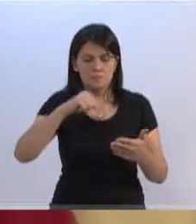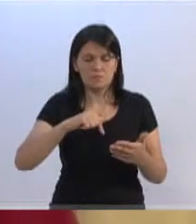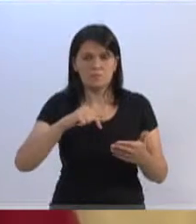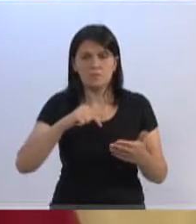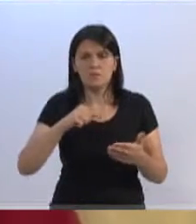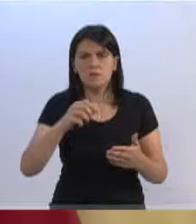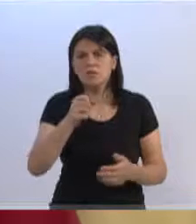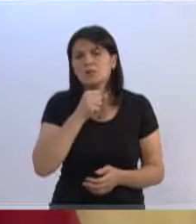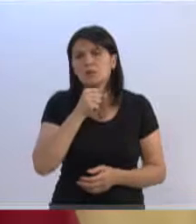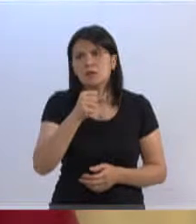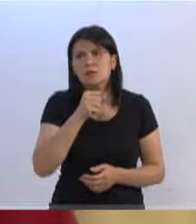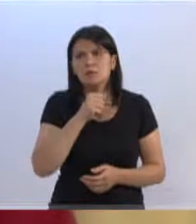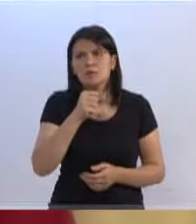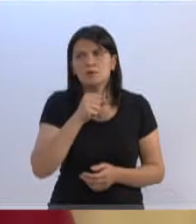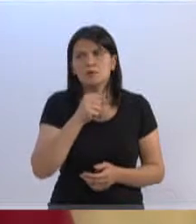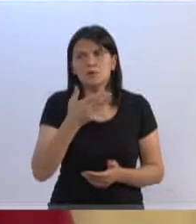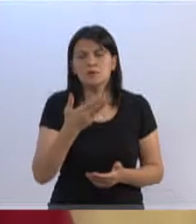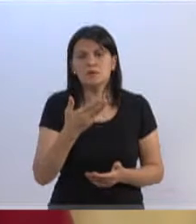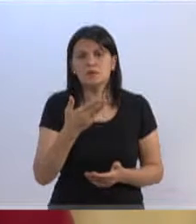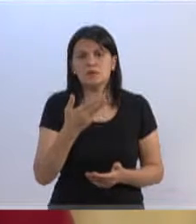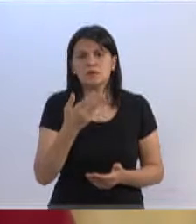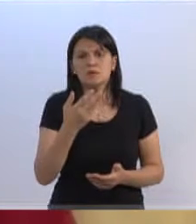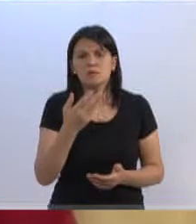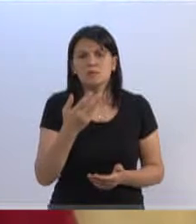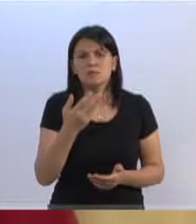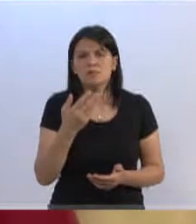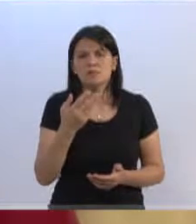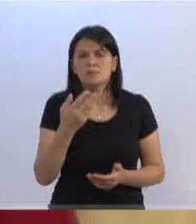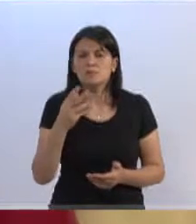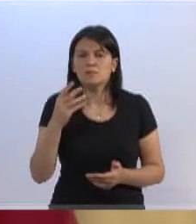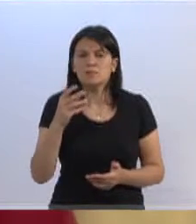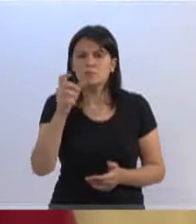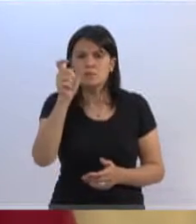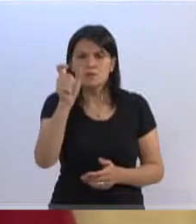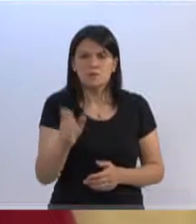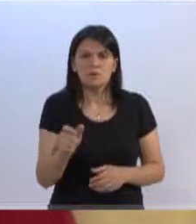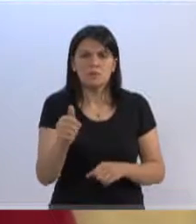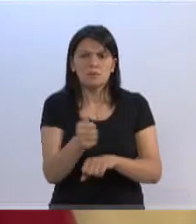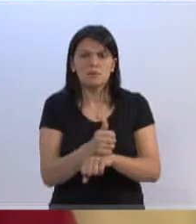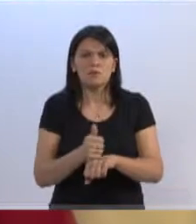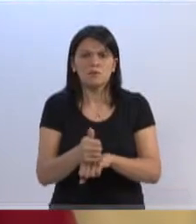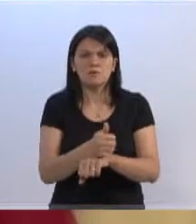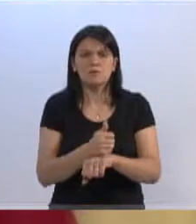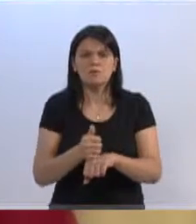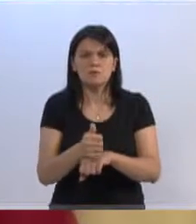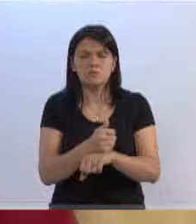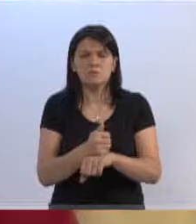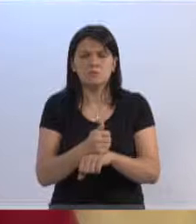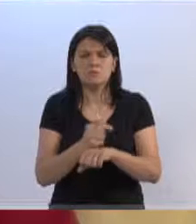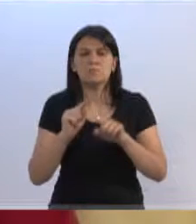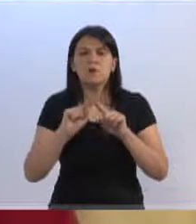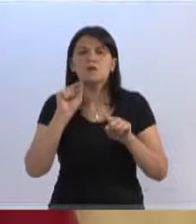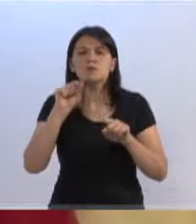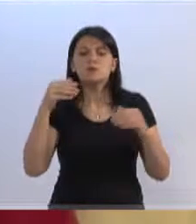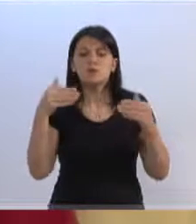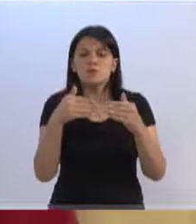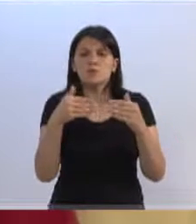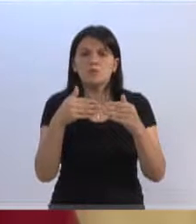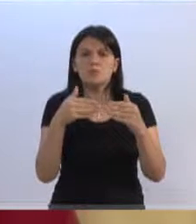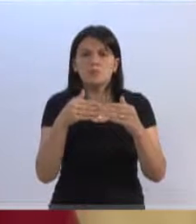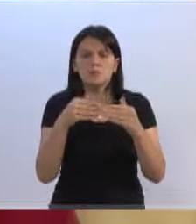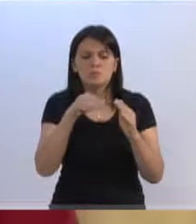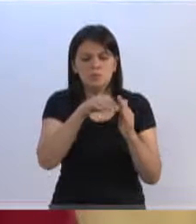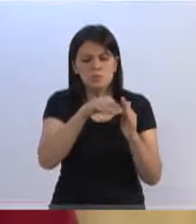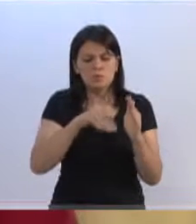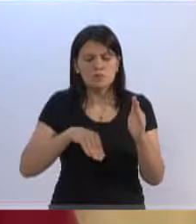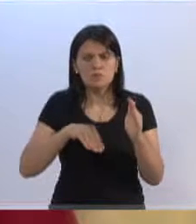alguns depoimentos de alguns especialistas, mas o que todo mundo concorda é o seguinte, que o desconto mensal